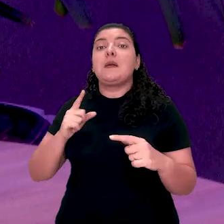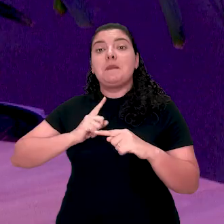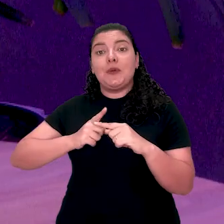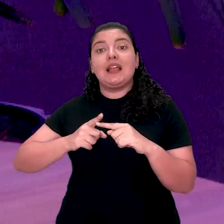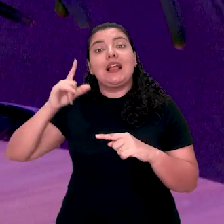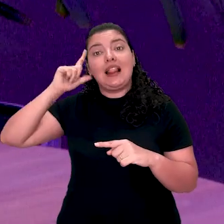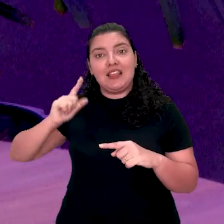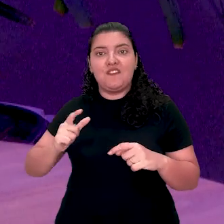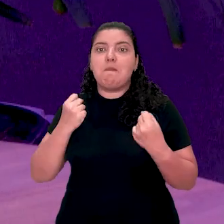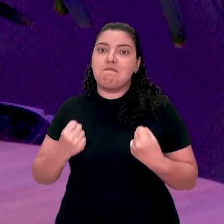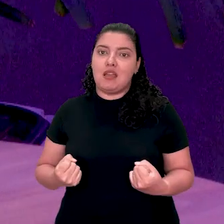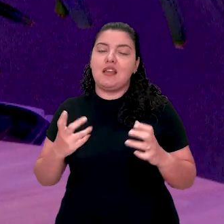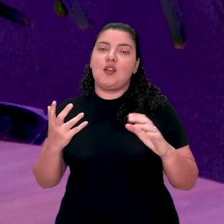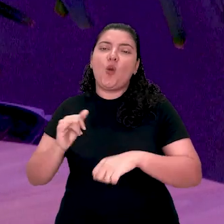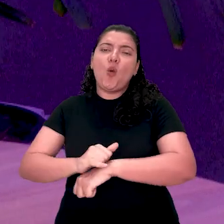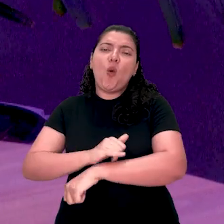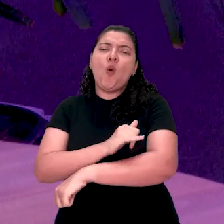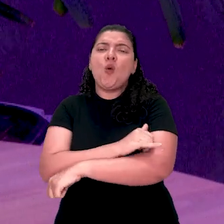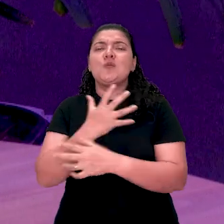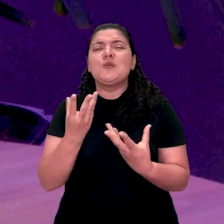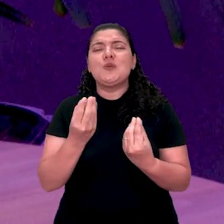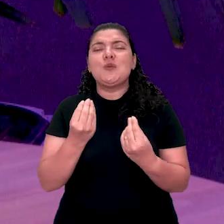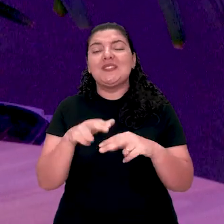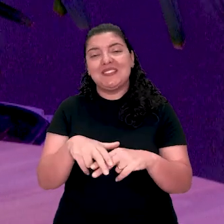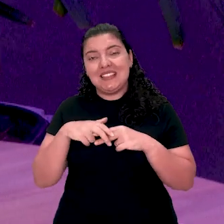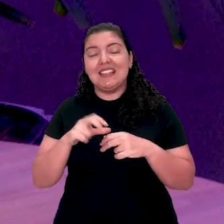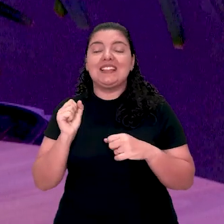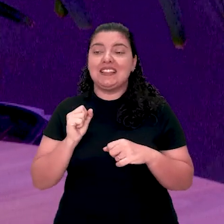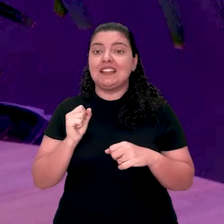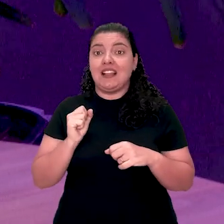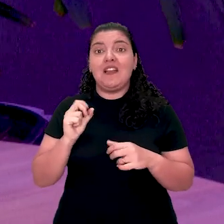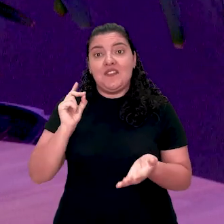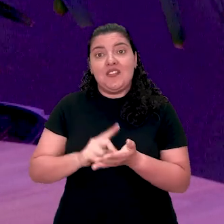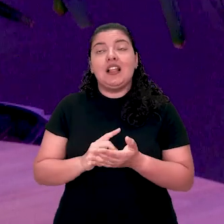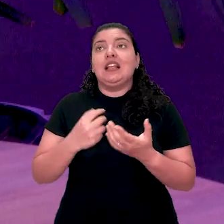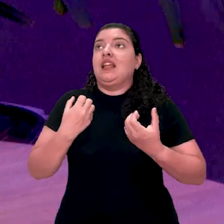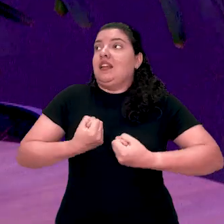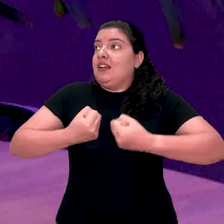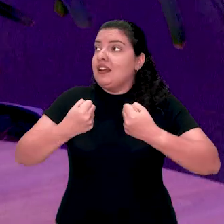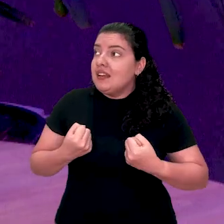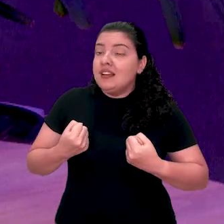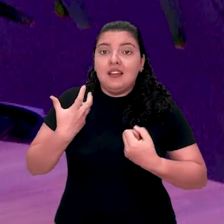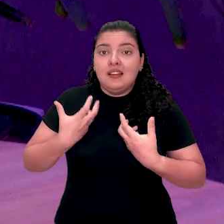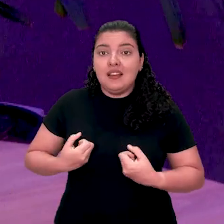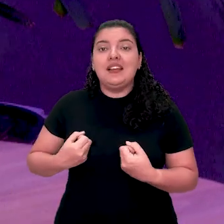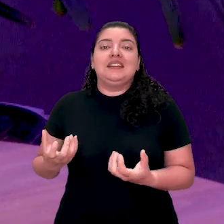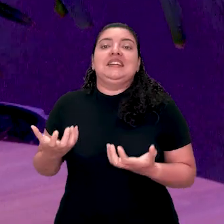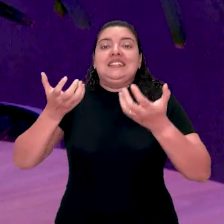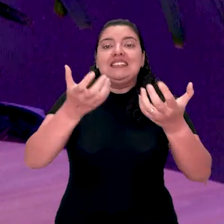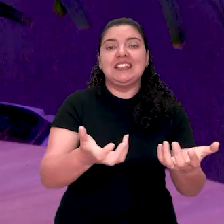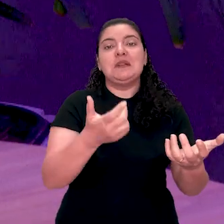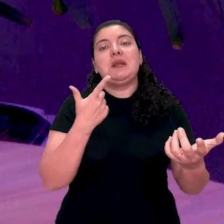era pesada. Eu era bem gordinha. Bem gordinha. E aí tinha hora que a gente realmente ficava cansado, mas a gente fazia todo um trabalho com as pessoas